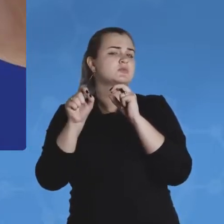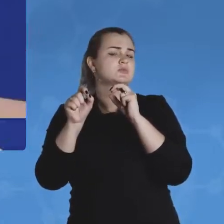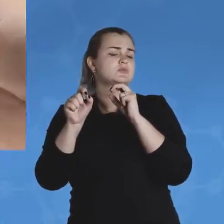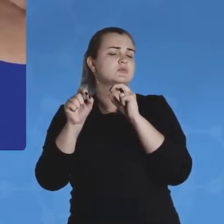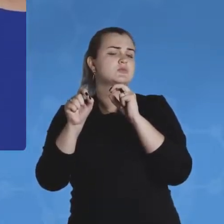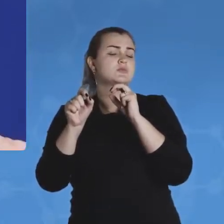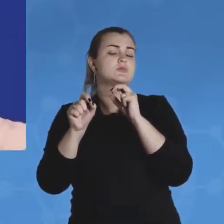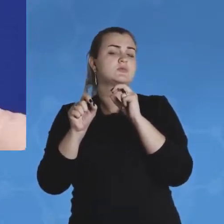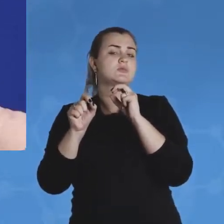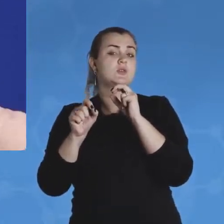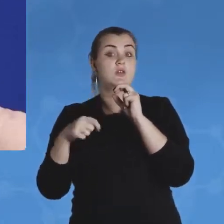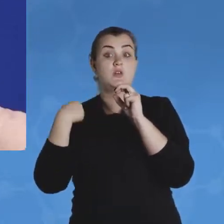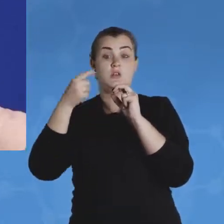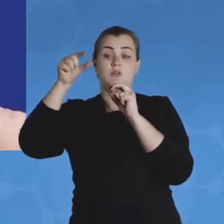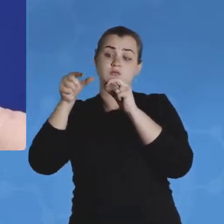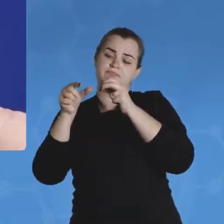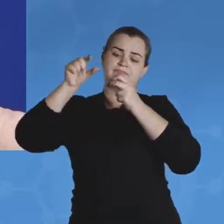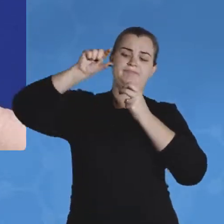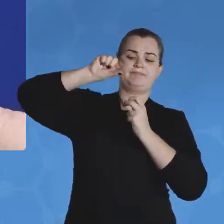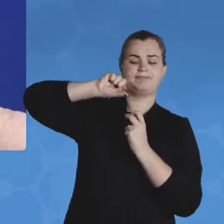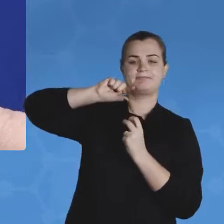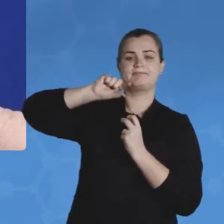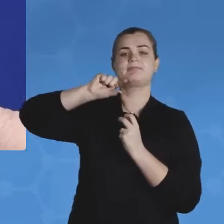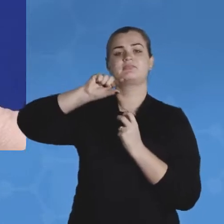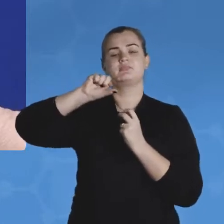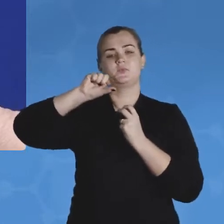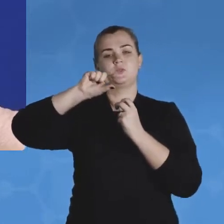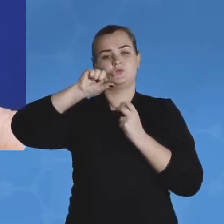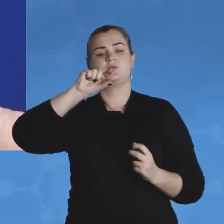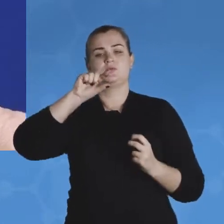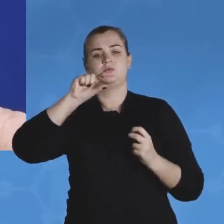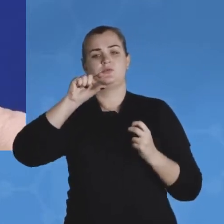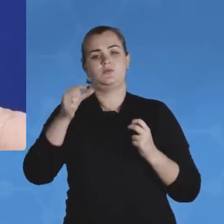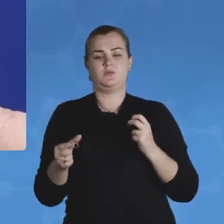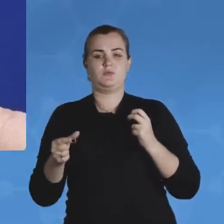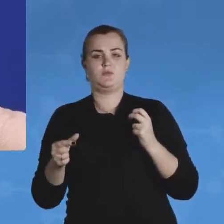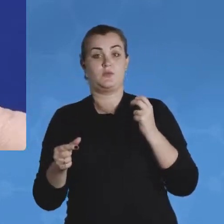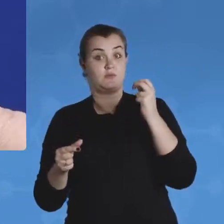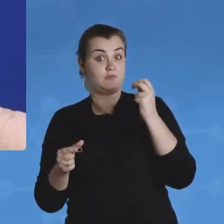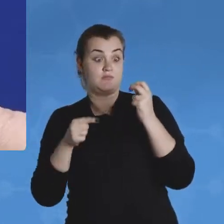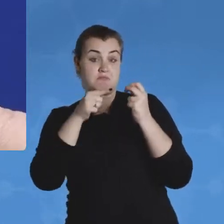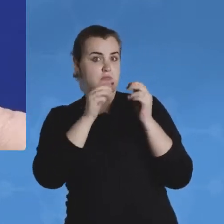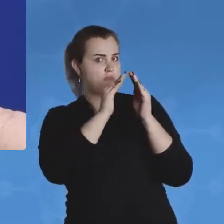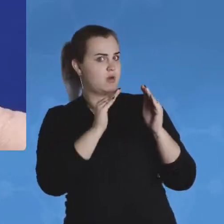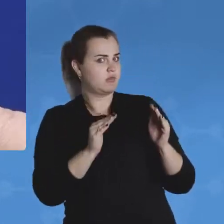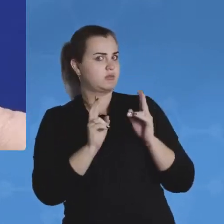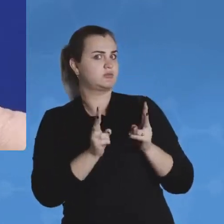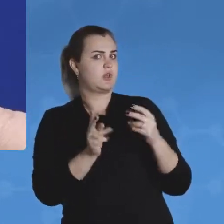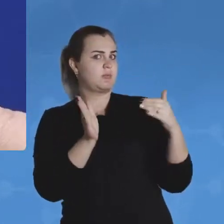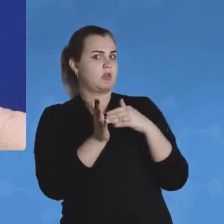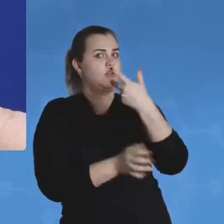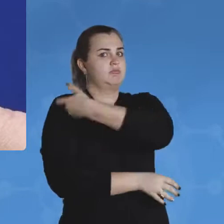Em seguida, devemos virar o frasco para a posição inicial e remover a agulha do frasco, protegendo-a até o momento